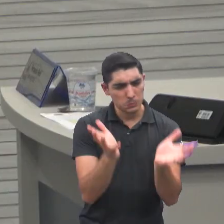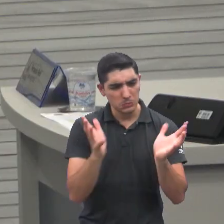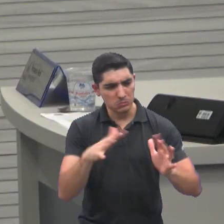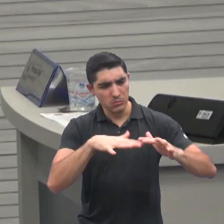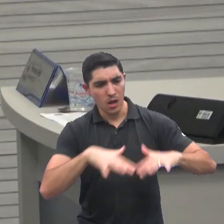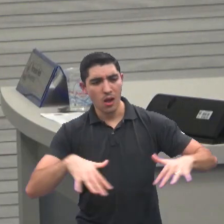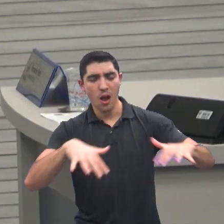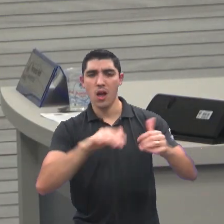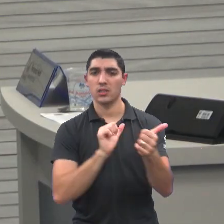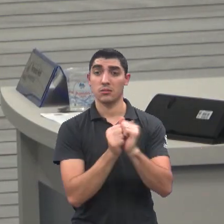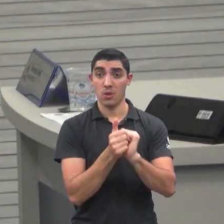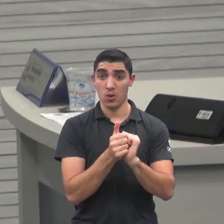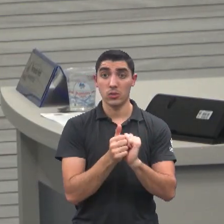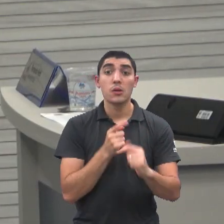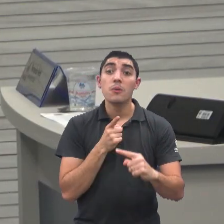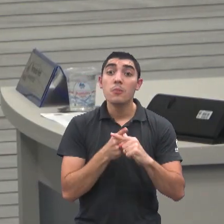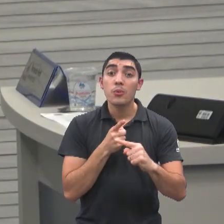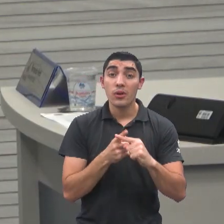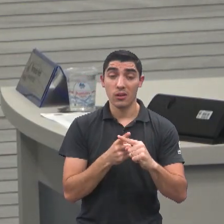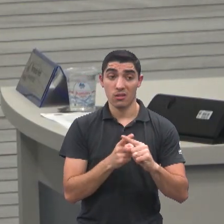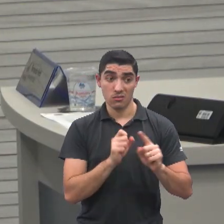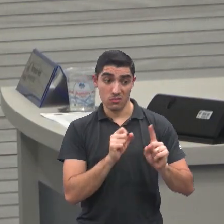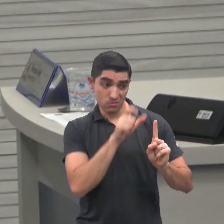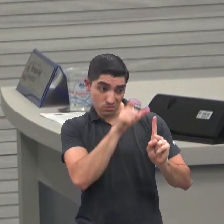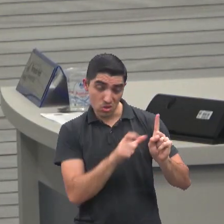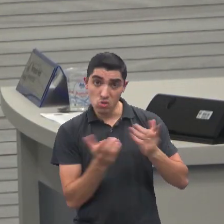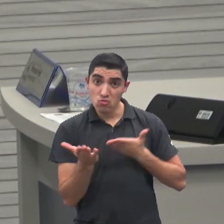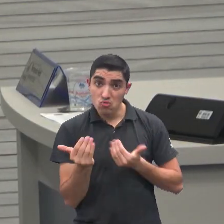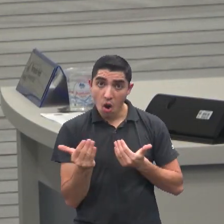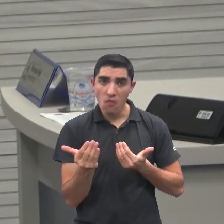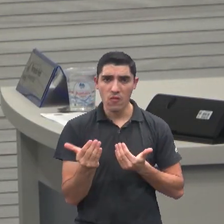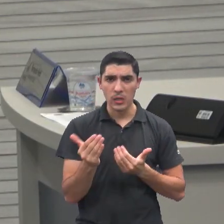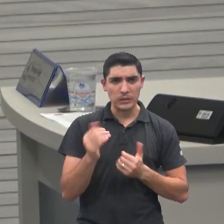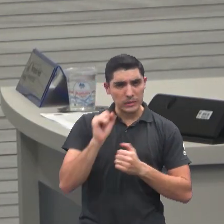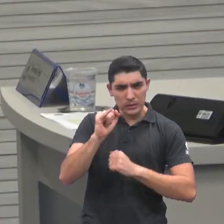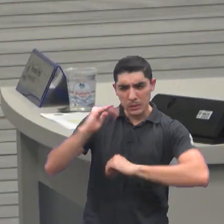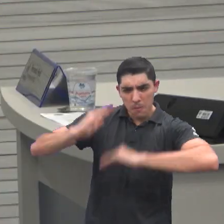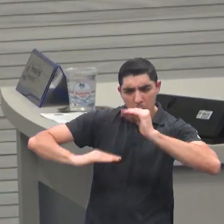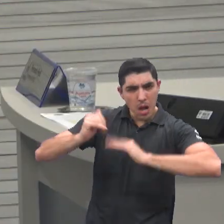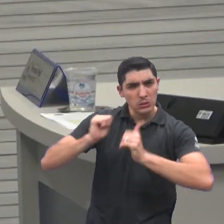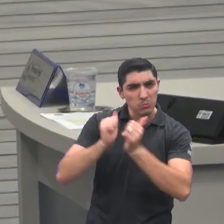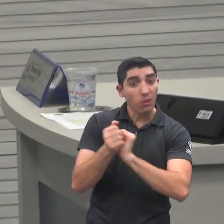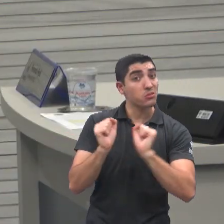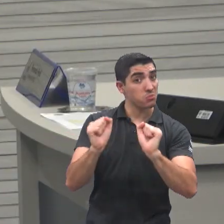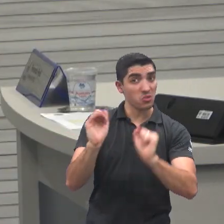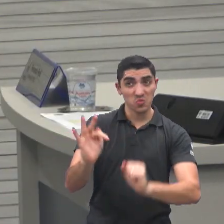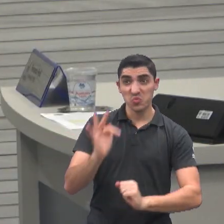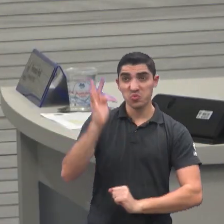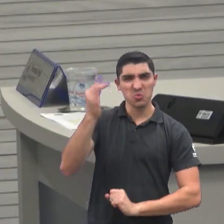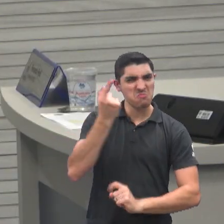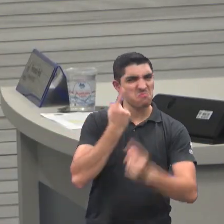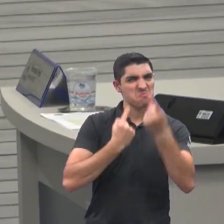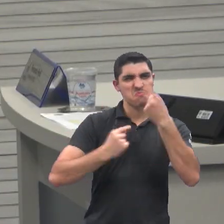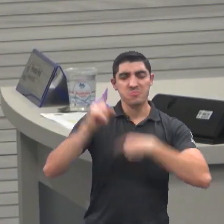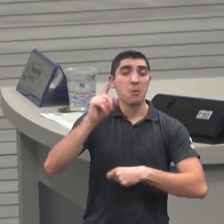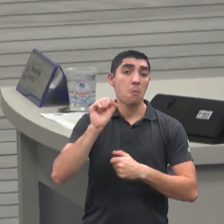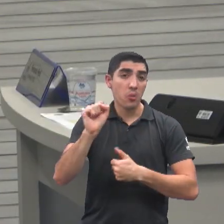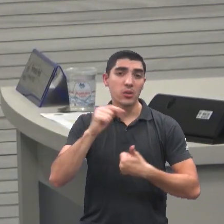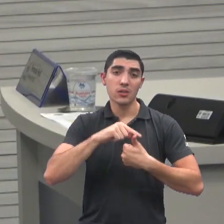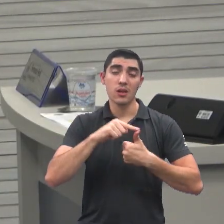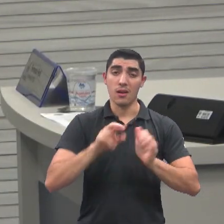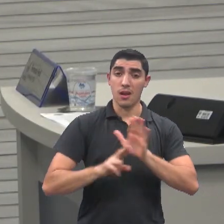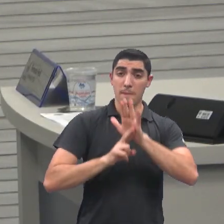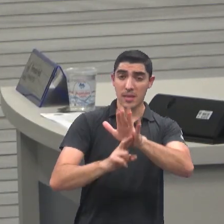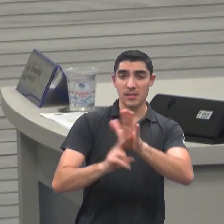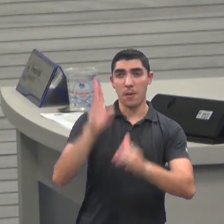é onde o jovem pode, através do esporte, chegar e aí sim ter a sua bandeira, tanto do Brasil como de São José